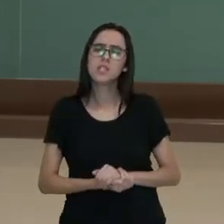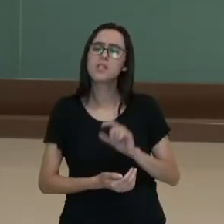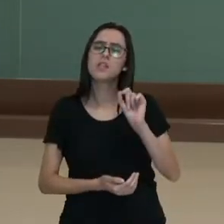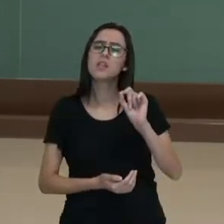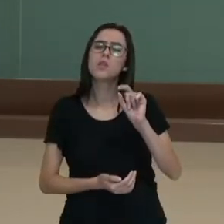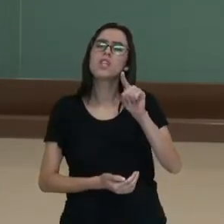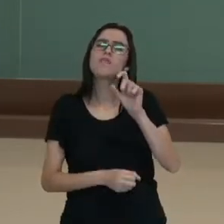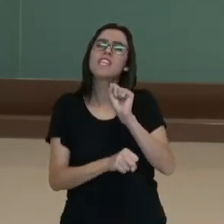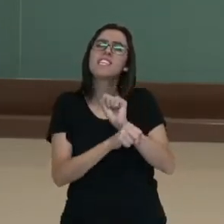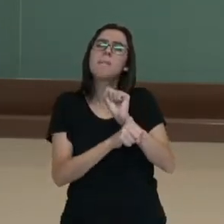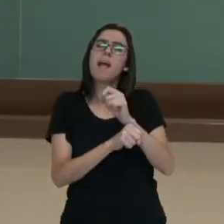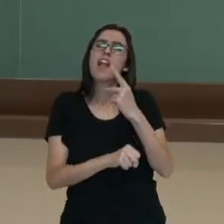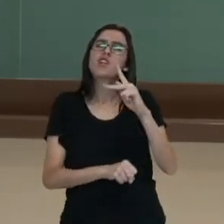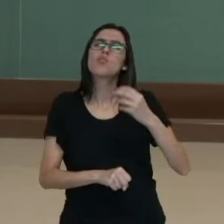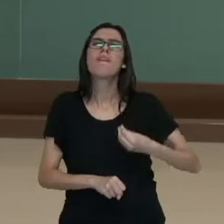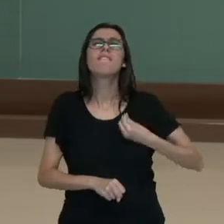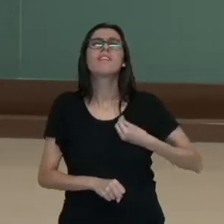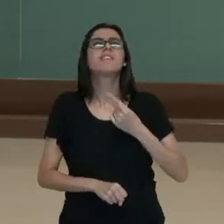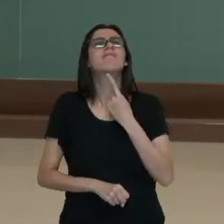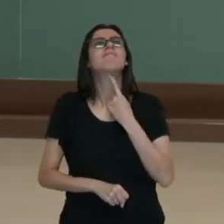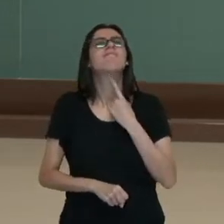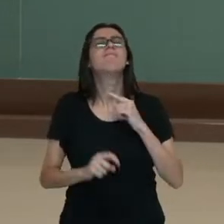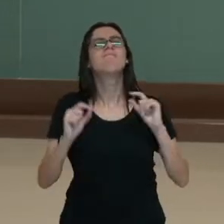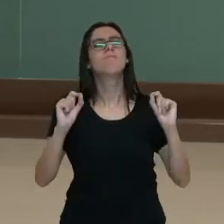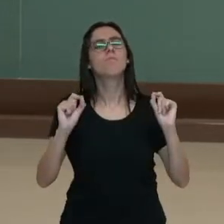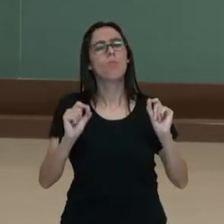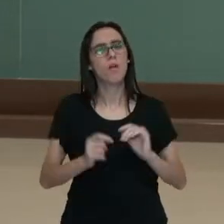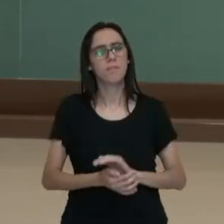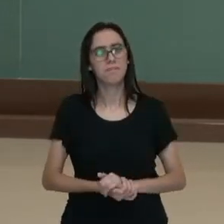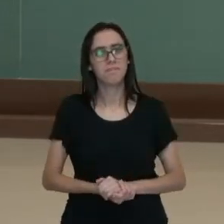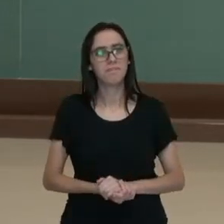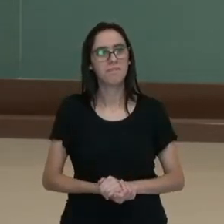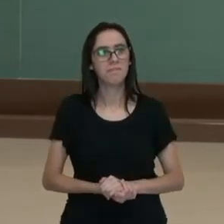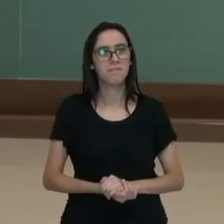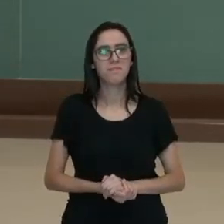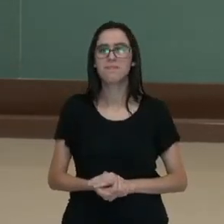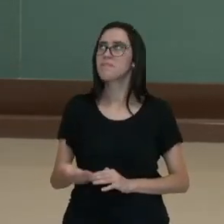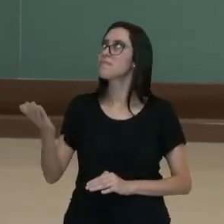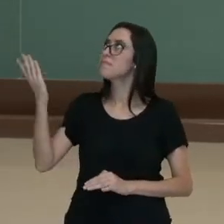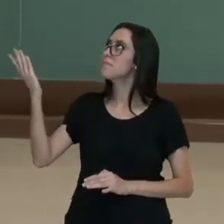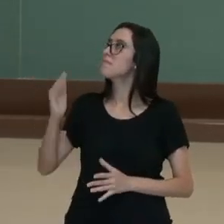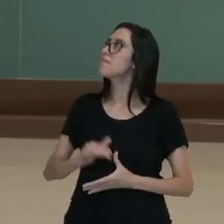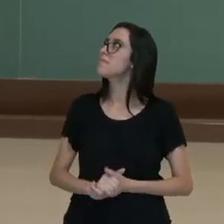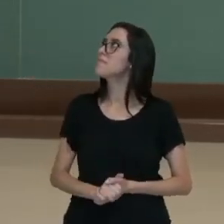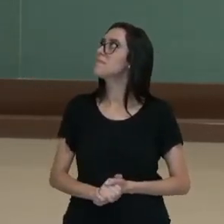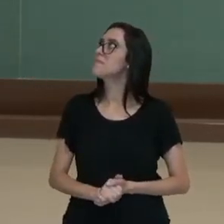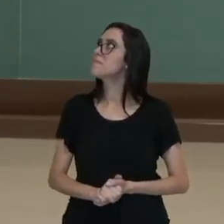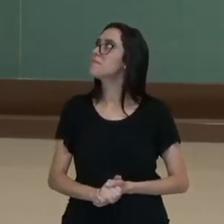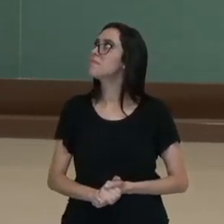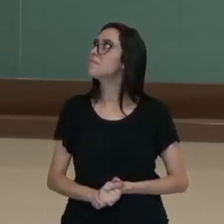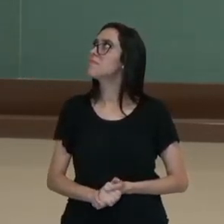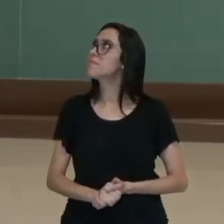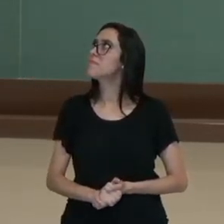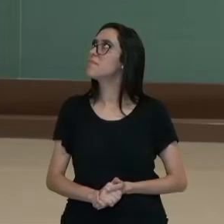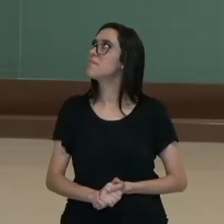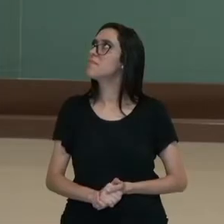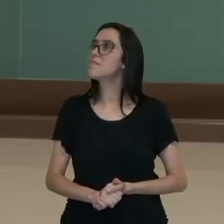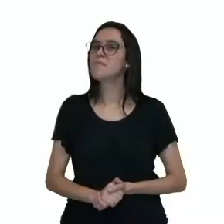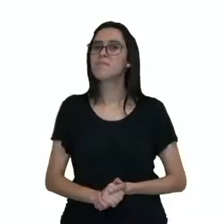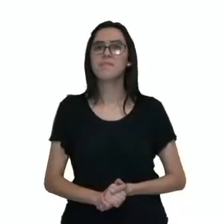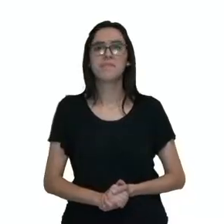que esperamos da vida? Vamos ver? Mira, sonhar,